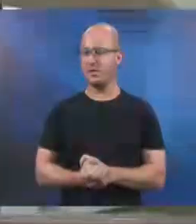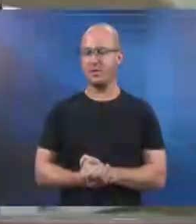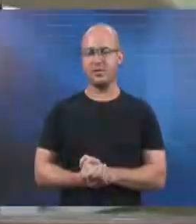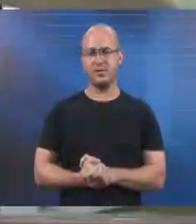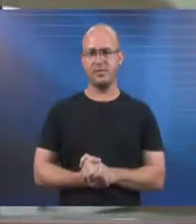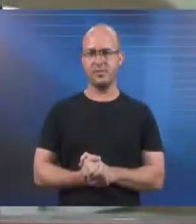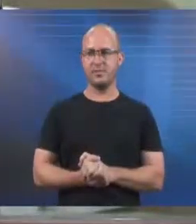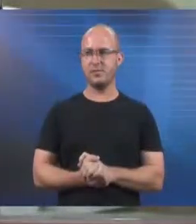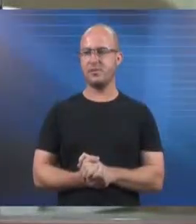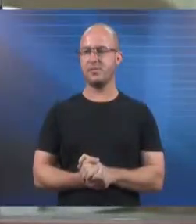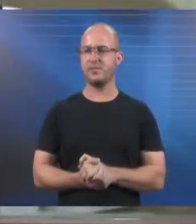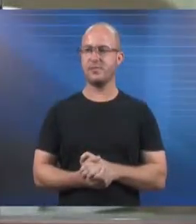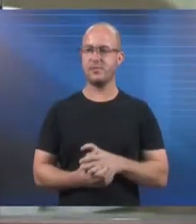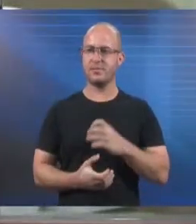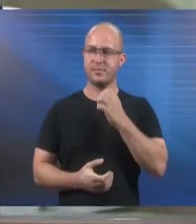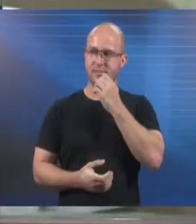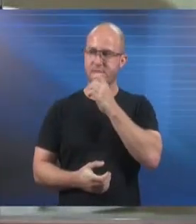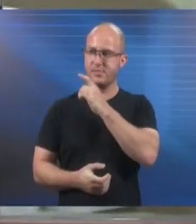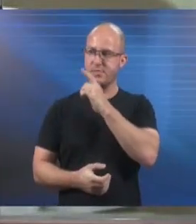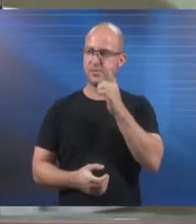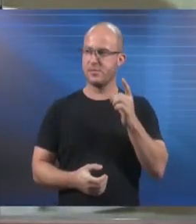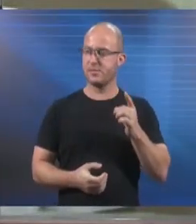Carvalho Bom